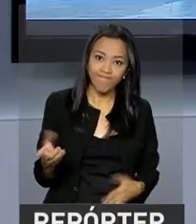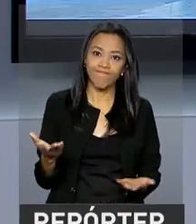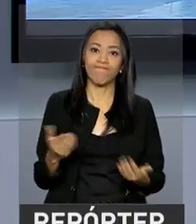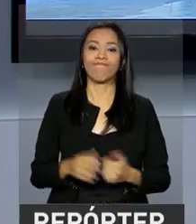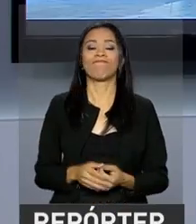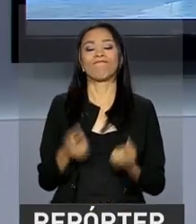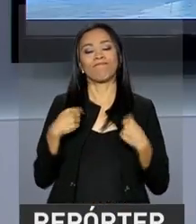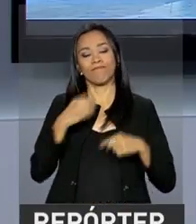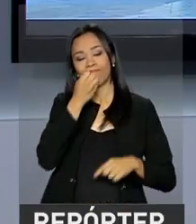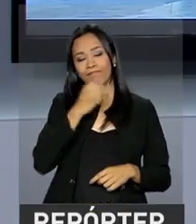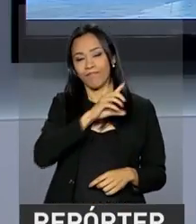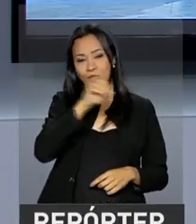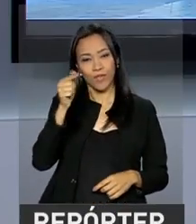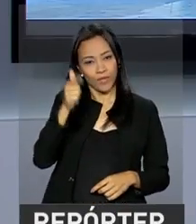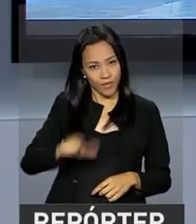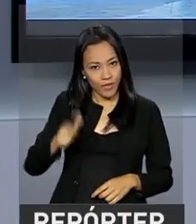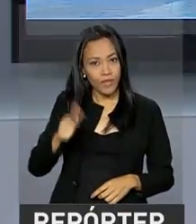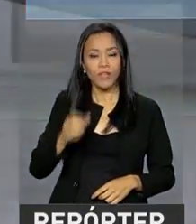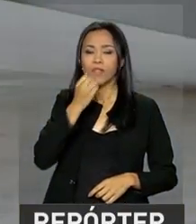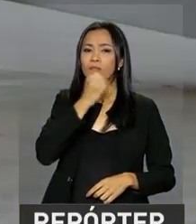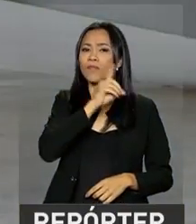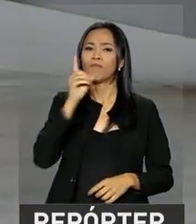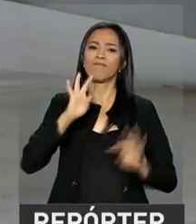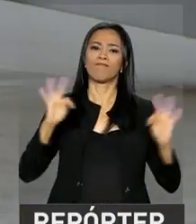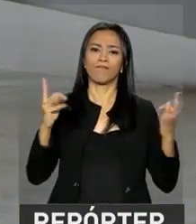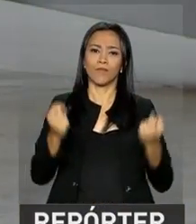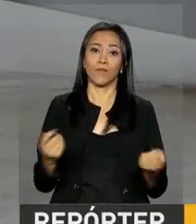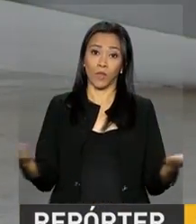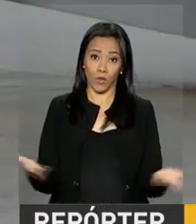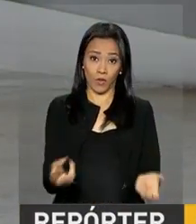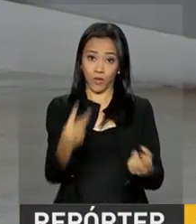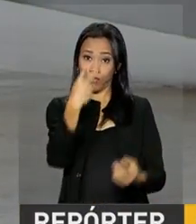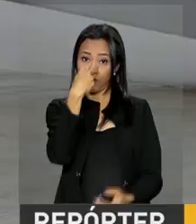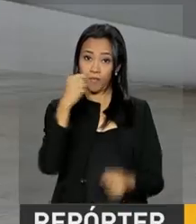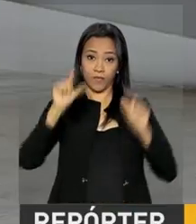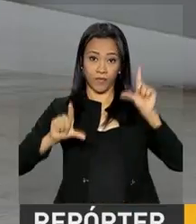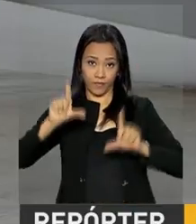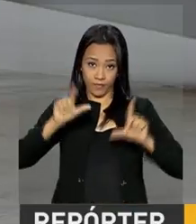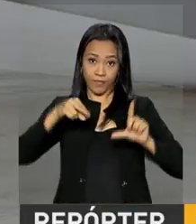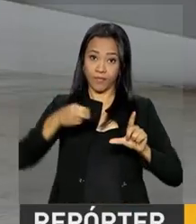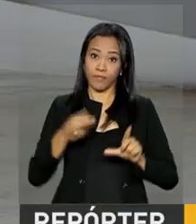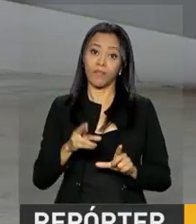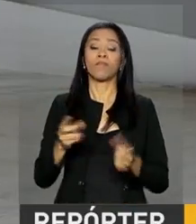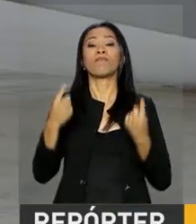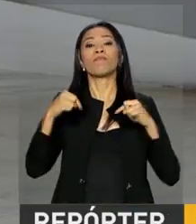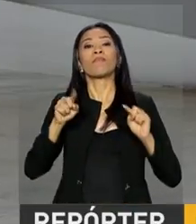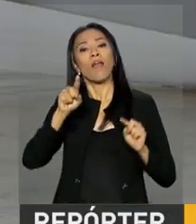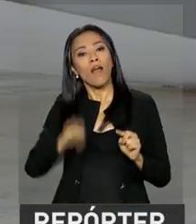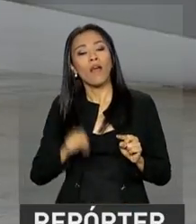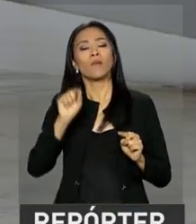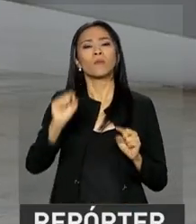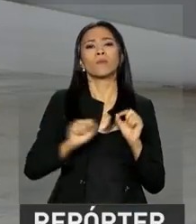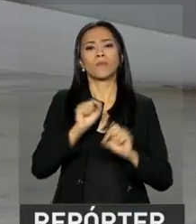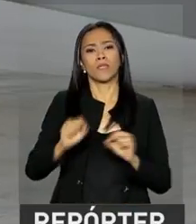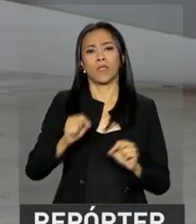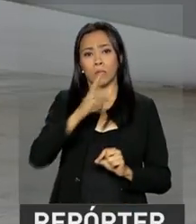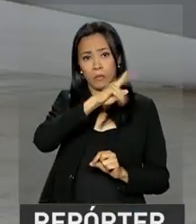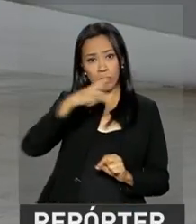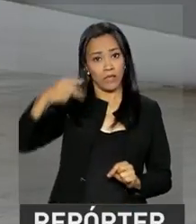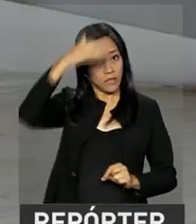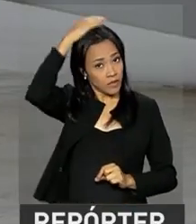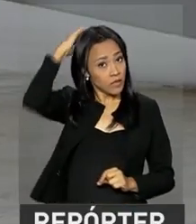bom dia novamente pra você um dia todos que nos assistem aqui na tv nbr bom exatamente já o presidente michel temer reuniu